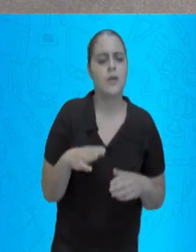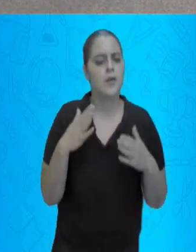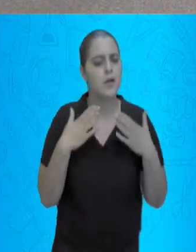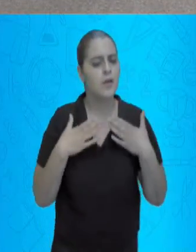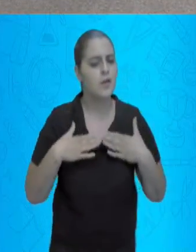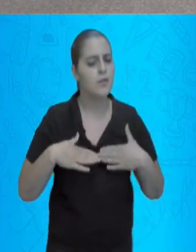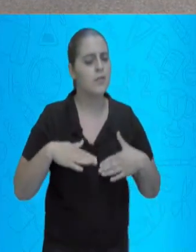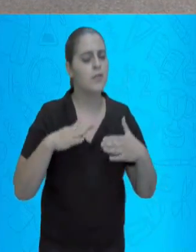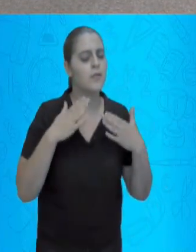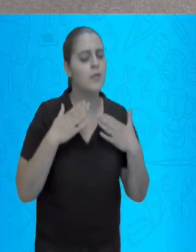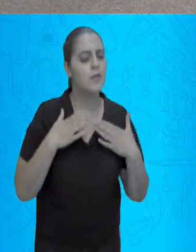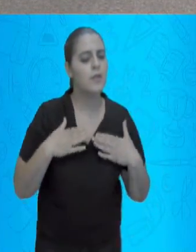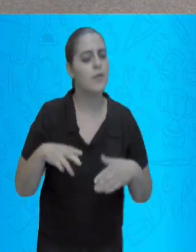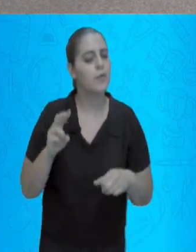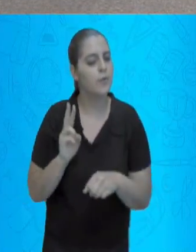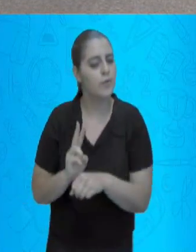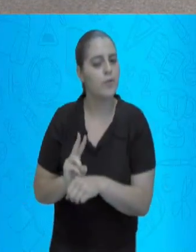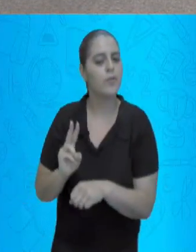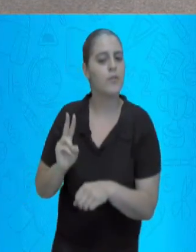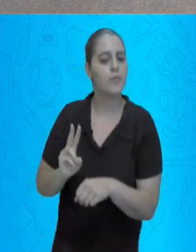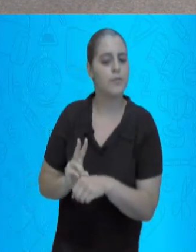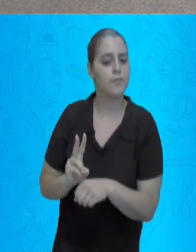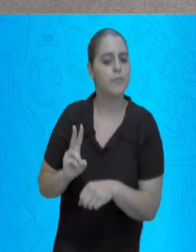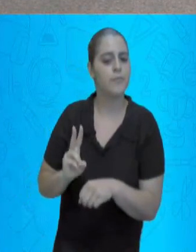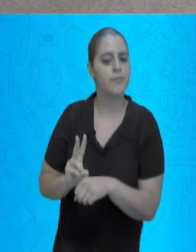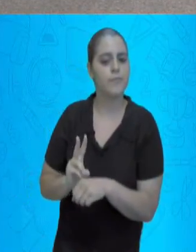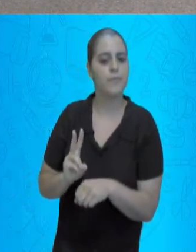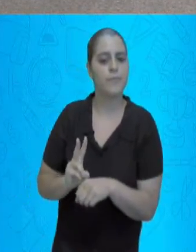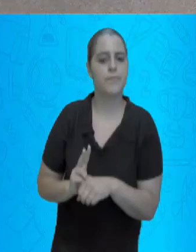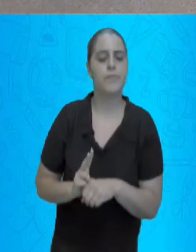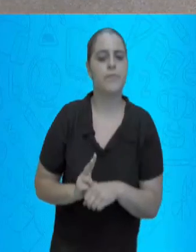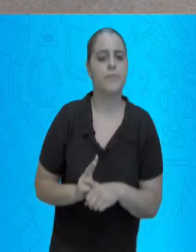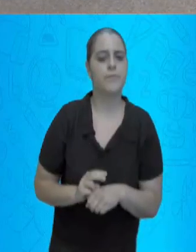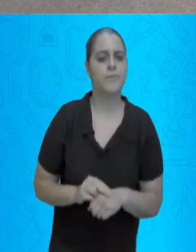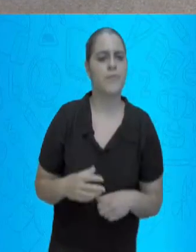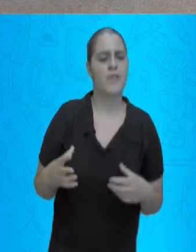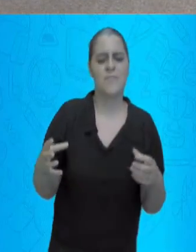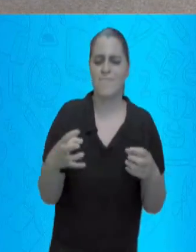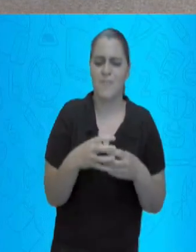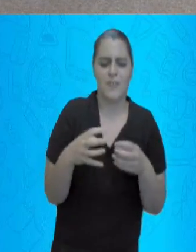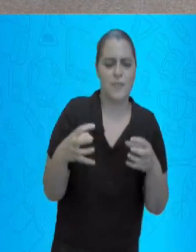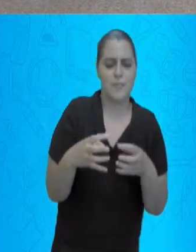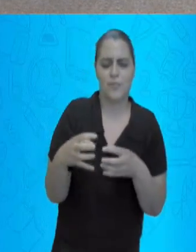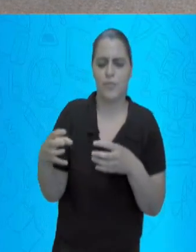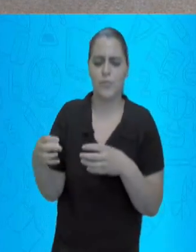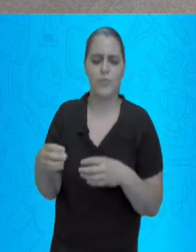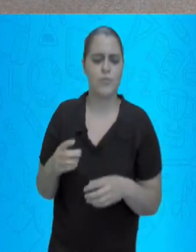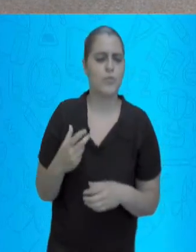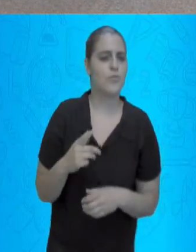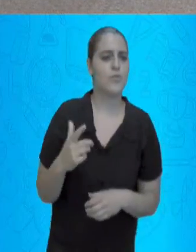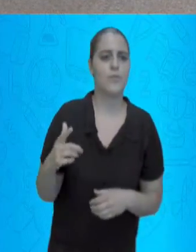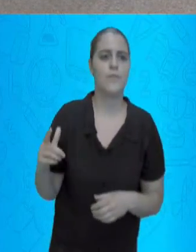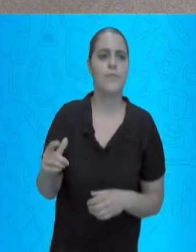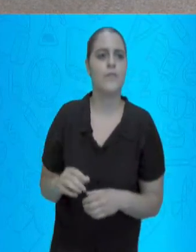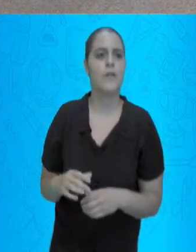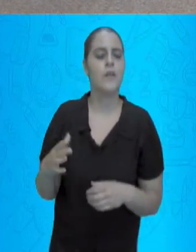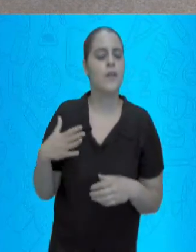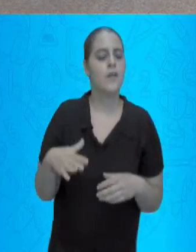minucioso, cauteloso, não muito aglomerado e